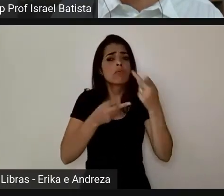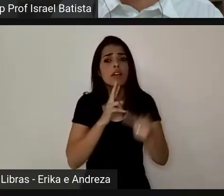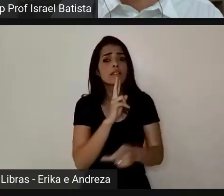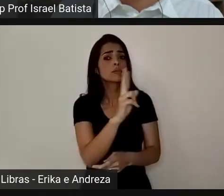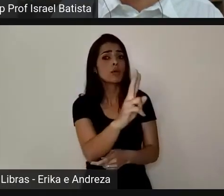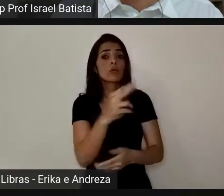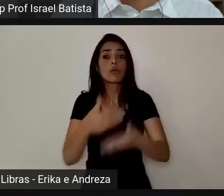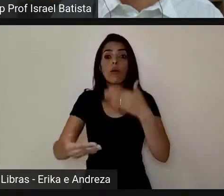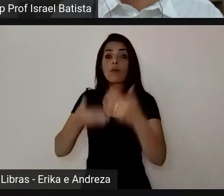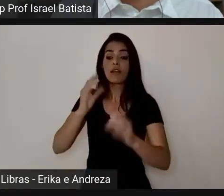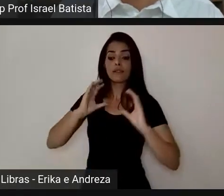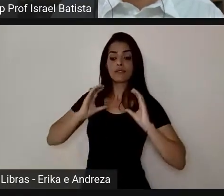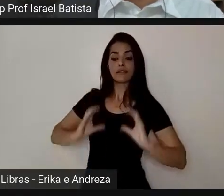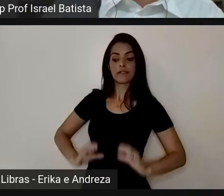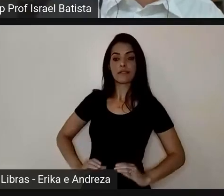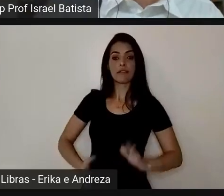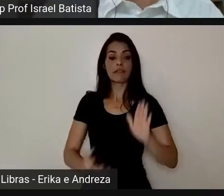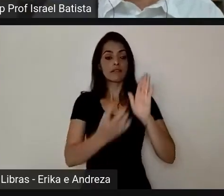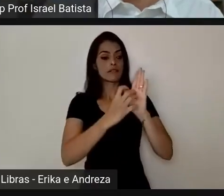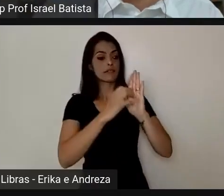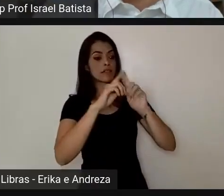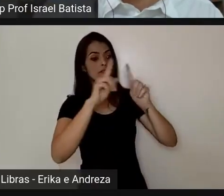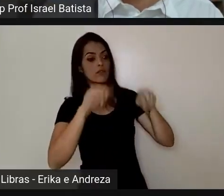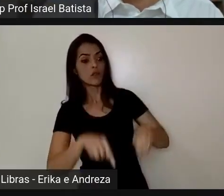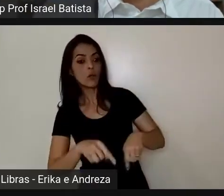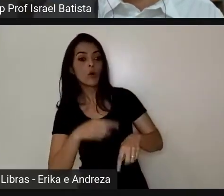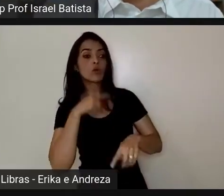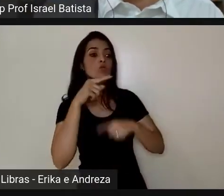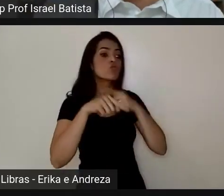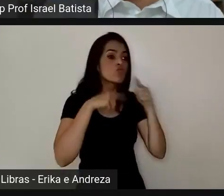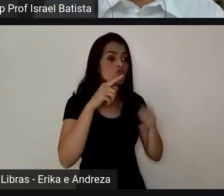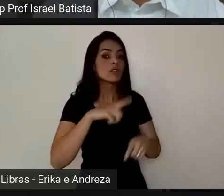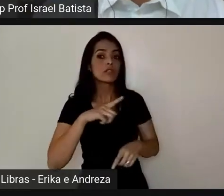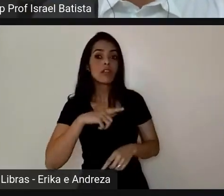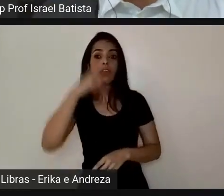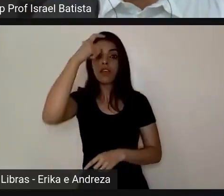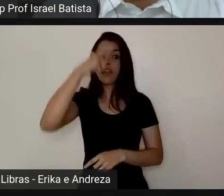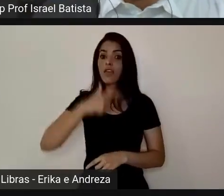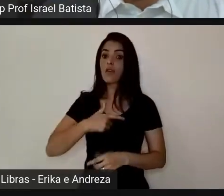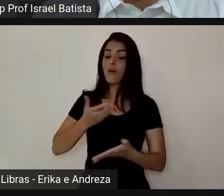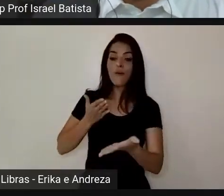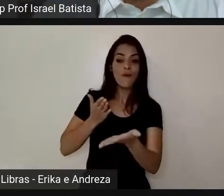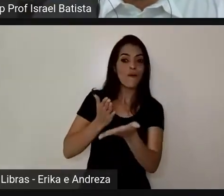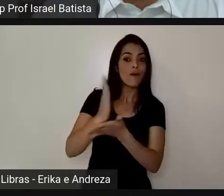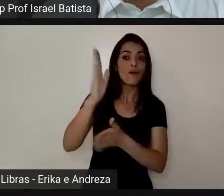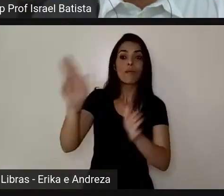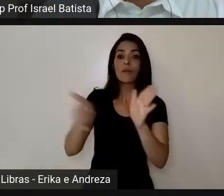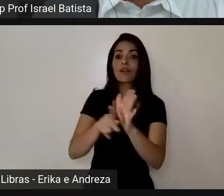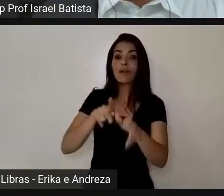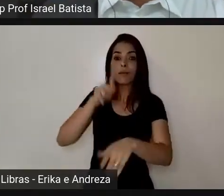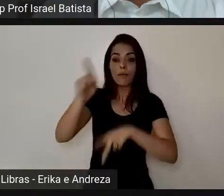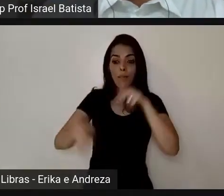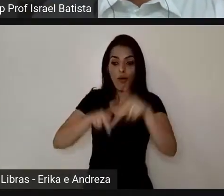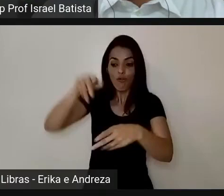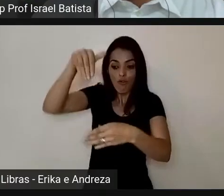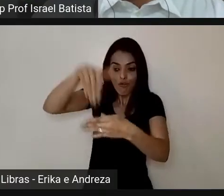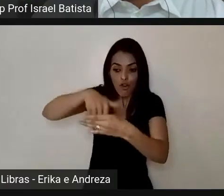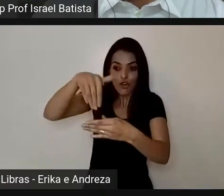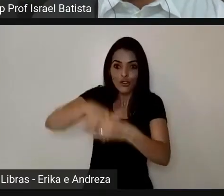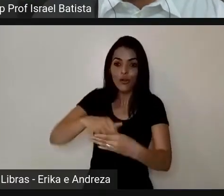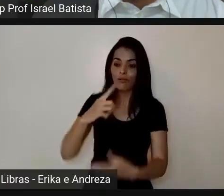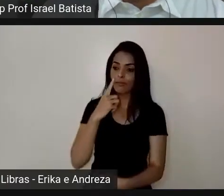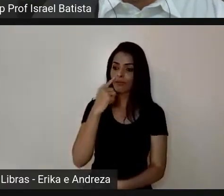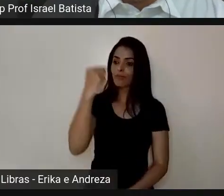as dúvidas, né, que qualquer cidadão brasileiro, qualquer servidor tenha, porque eu estou aqui eleito pelo voto